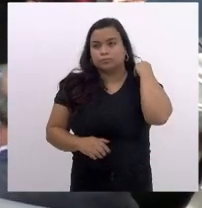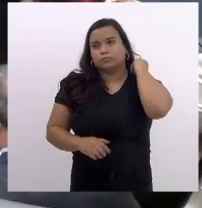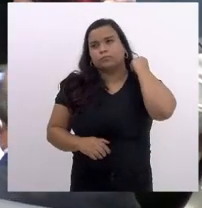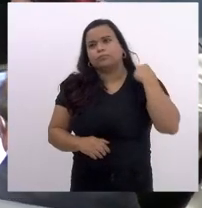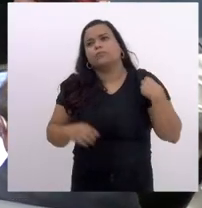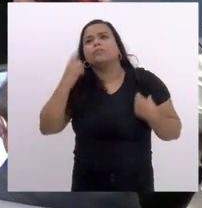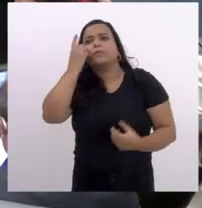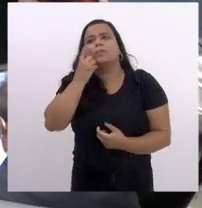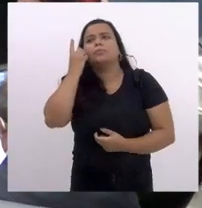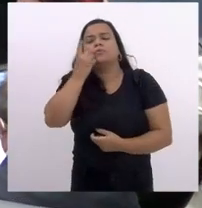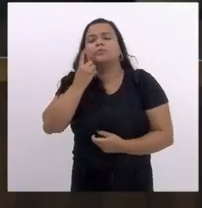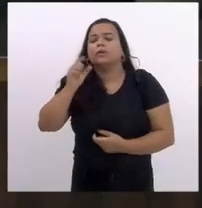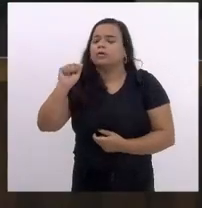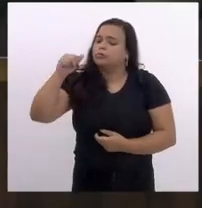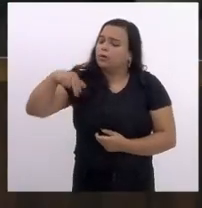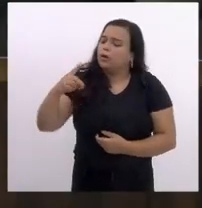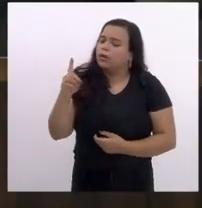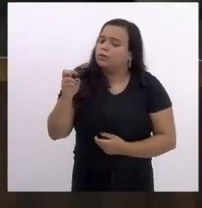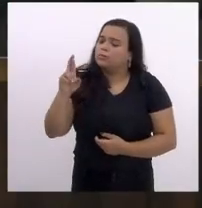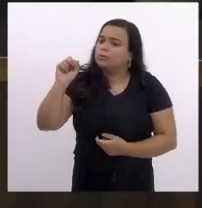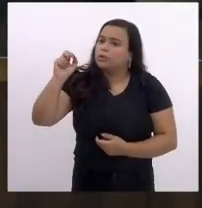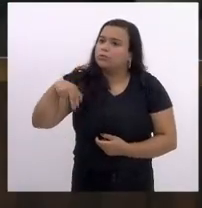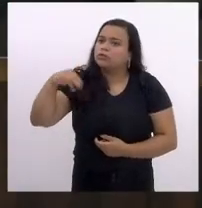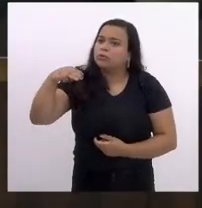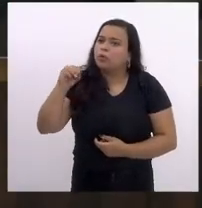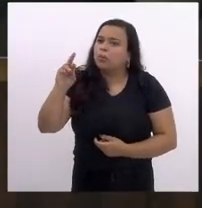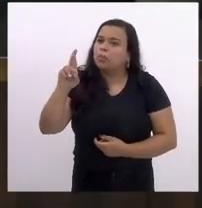Deputado Anderson Moraes.